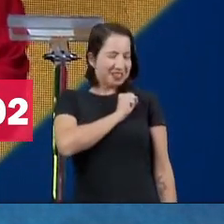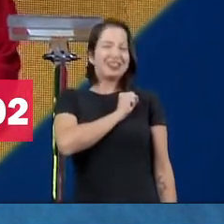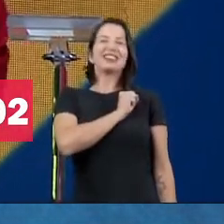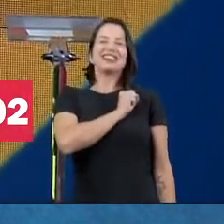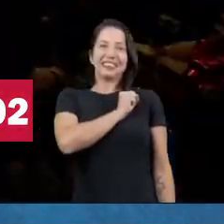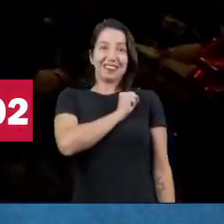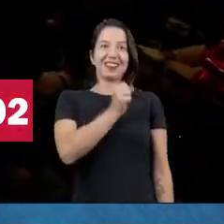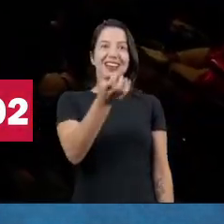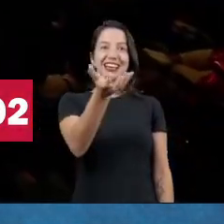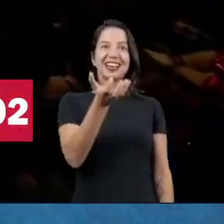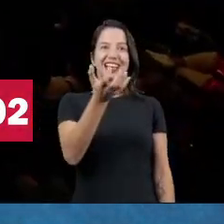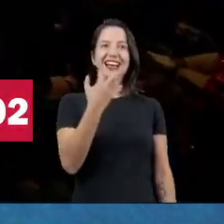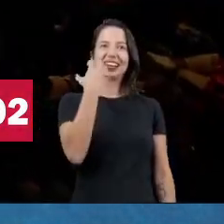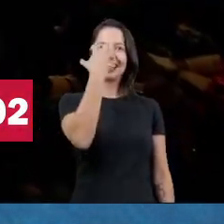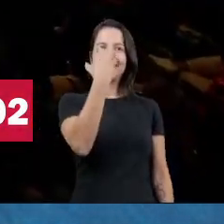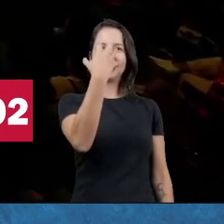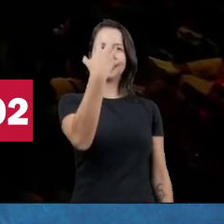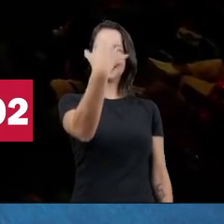e Tuio.